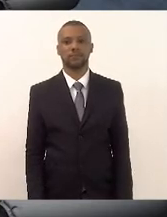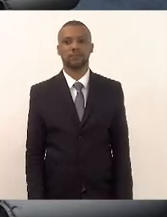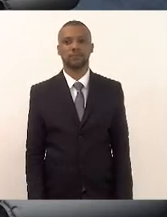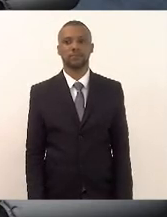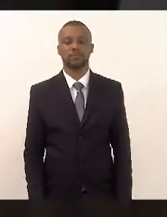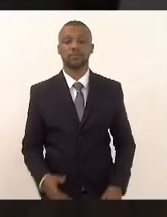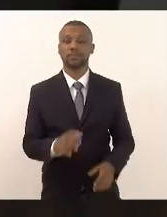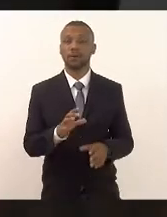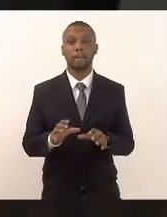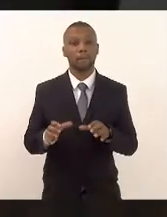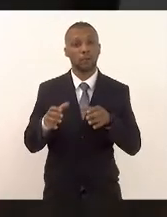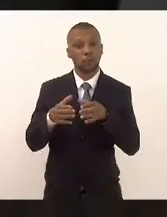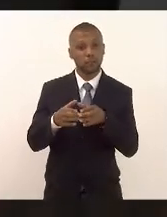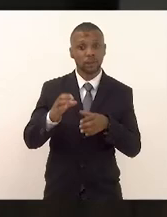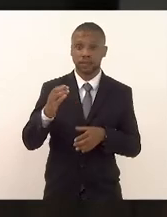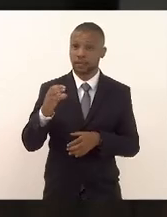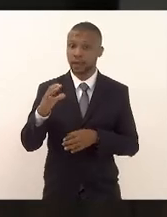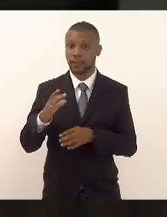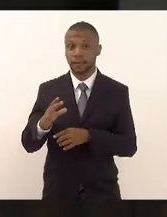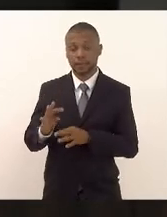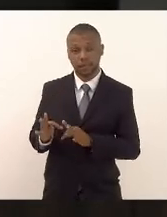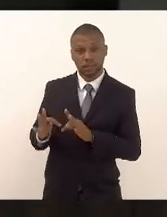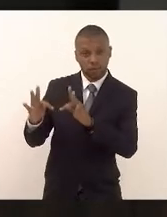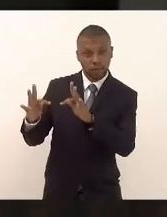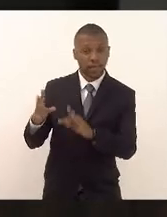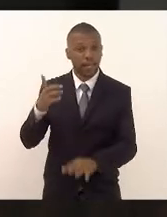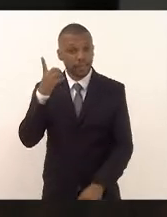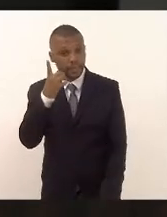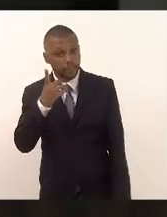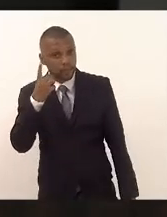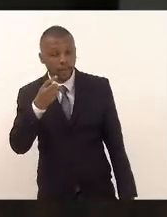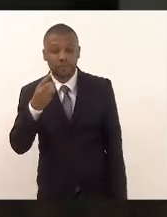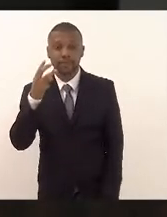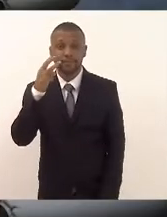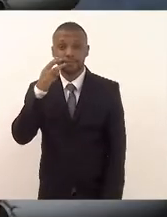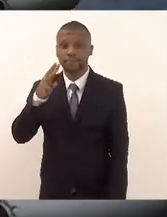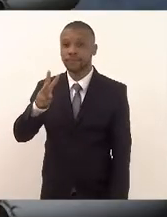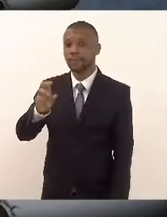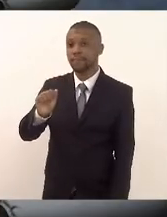Pela Comissão de Ciência e Tecnologia, deputado Valdeir Carneiro.